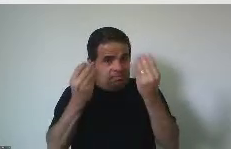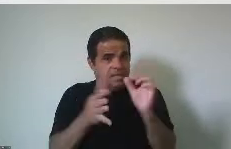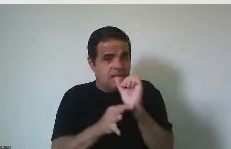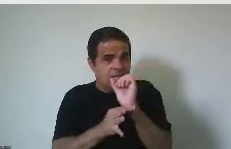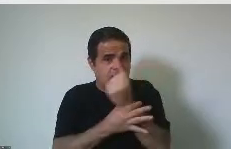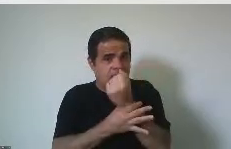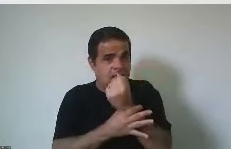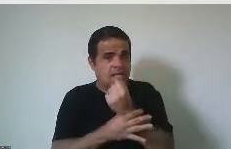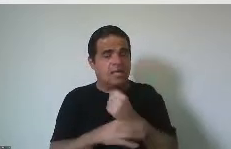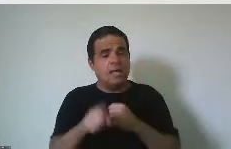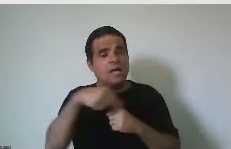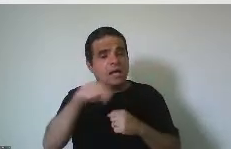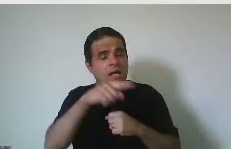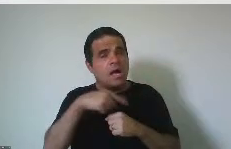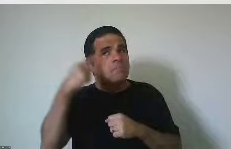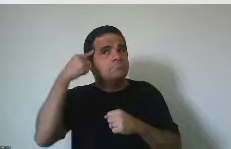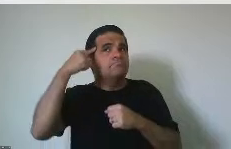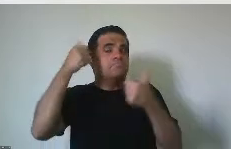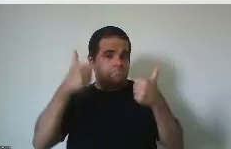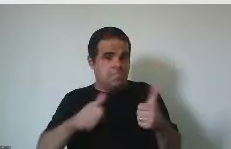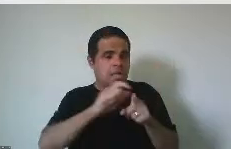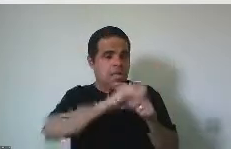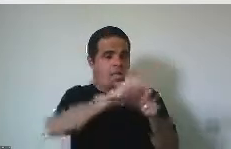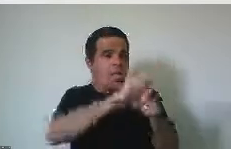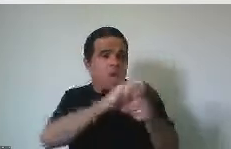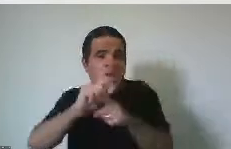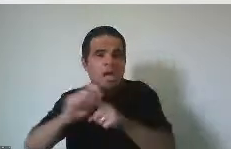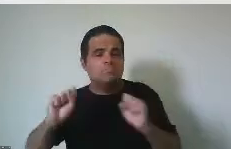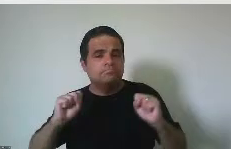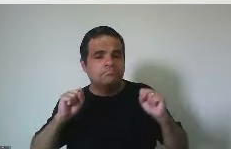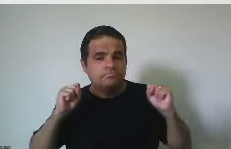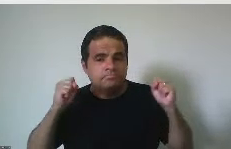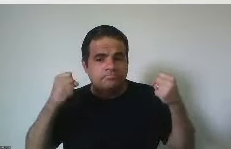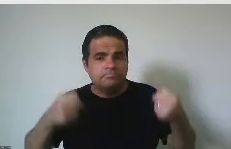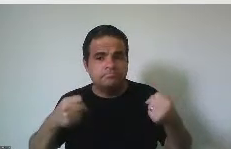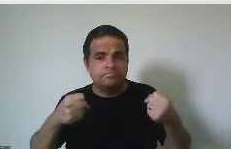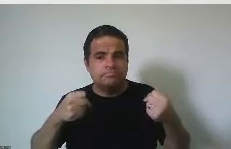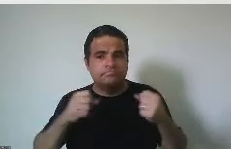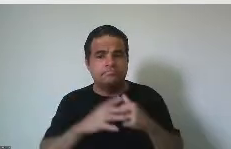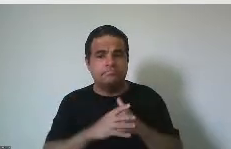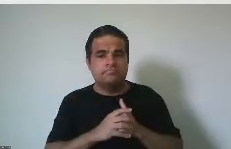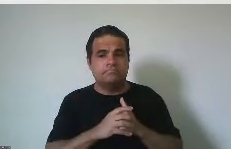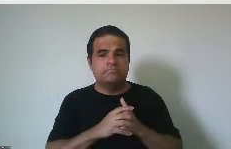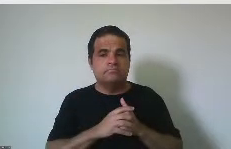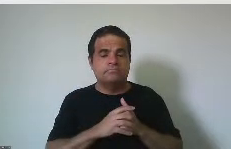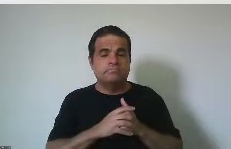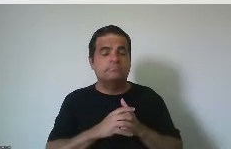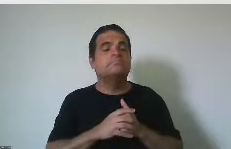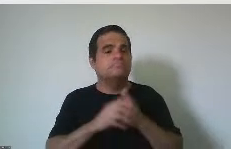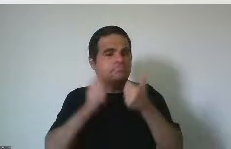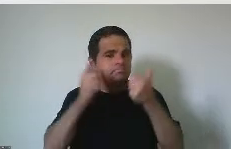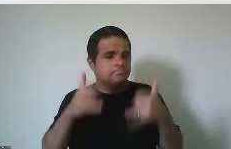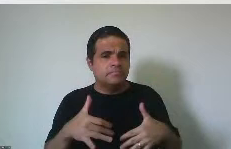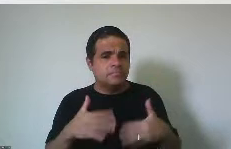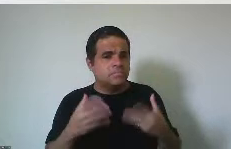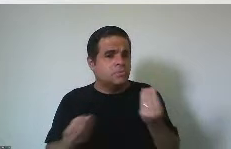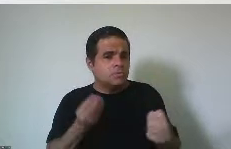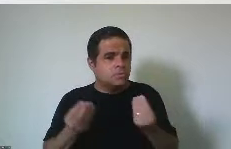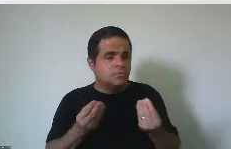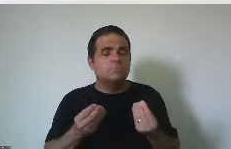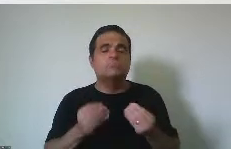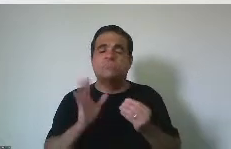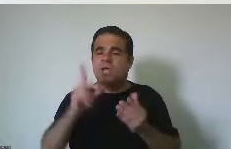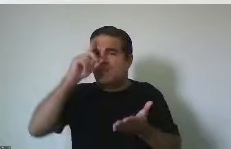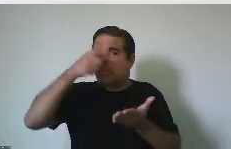sejam a gente esteja alocando os esforços na direção correta então para isso a gente também define